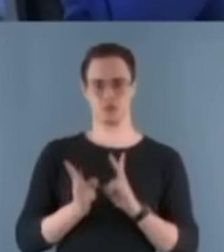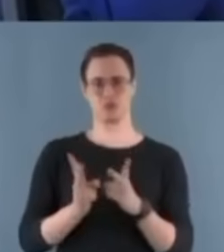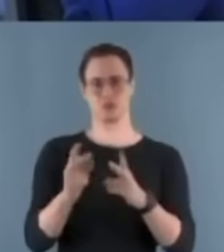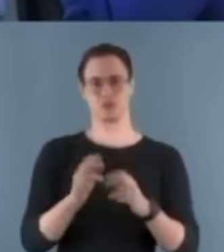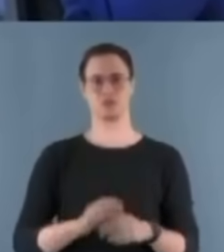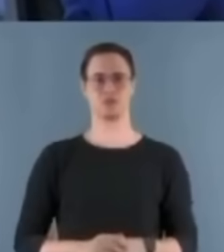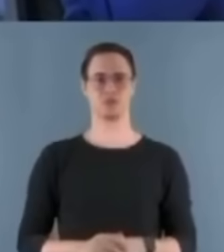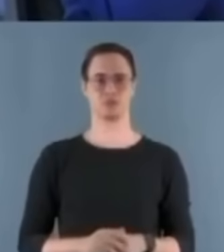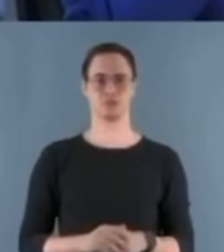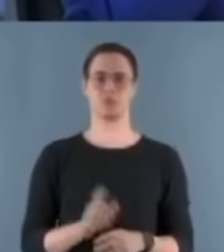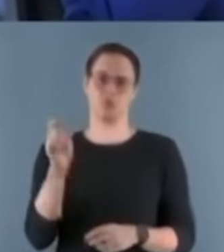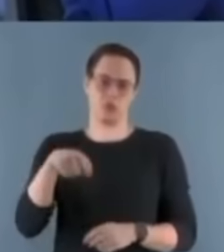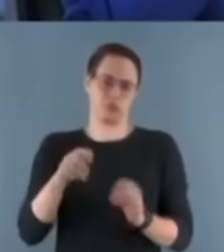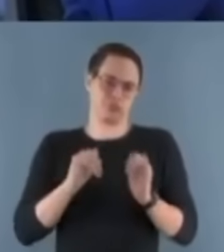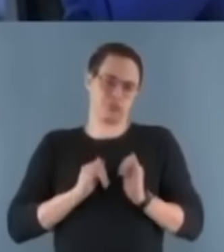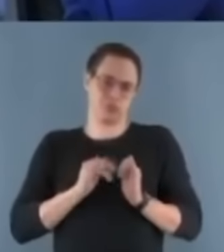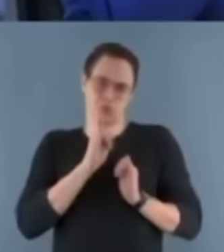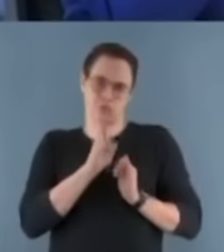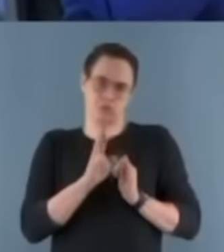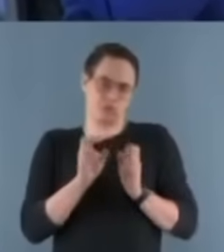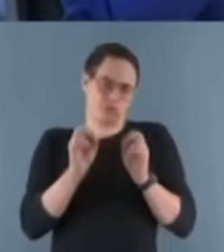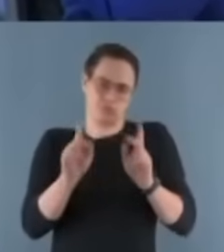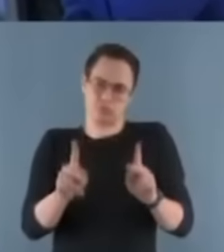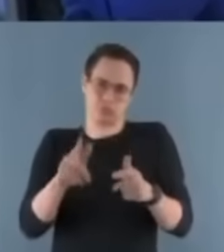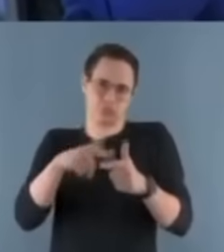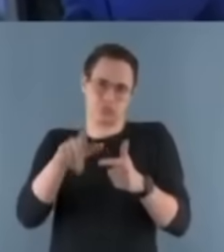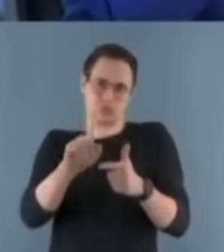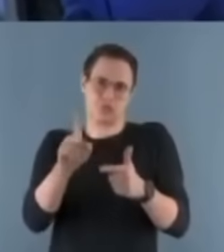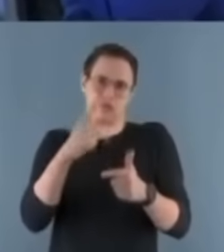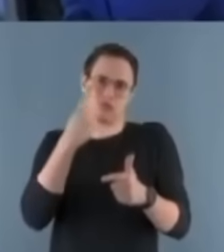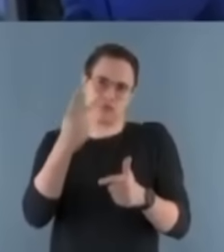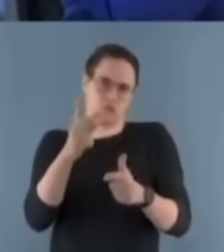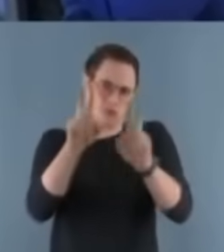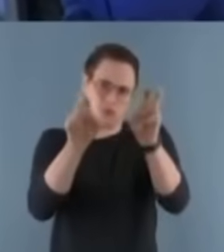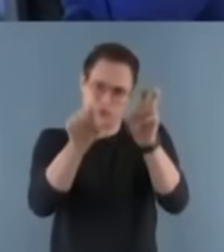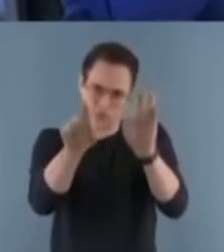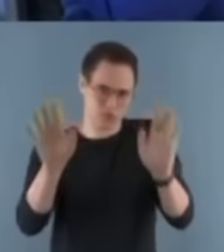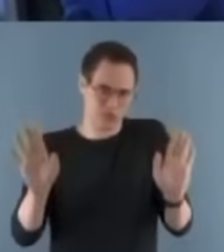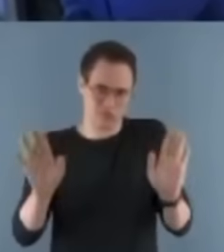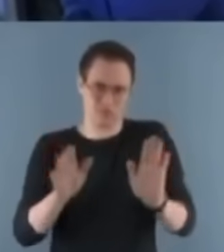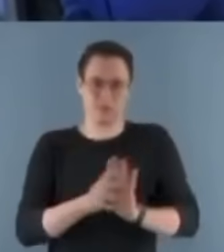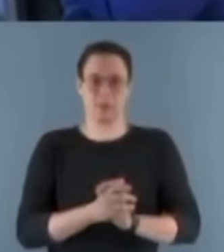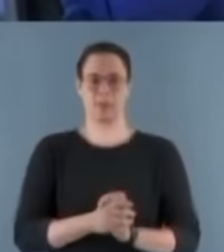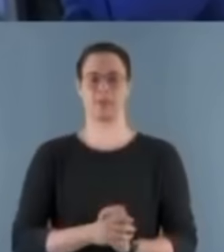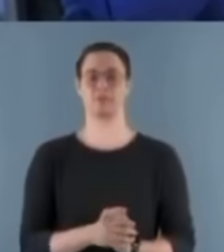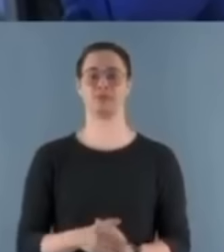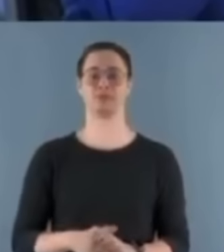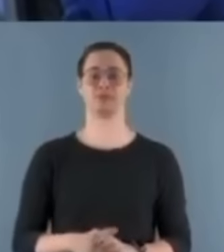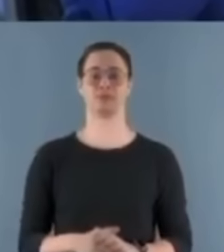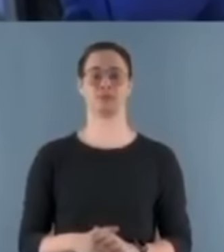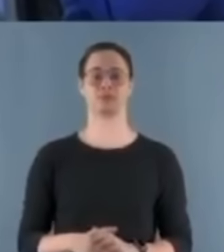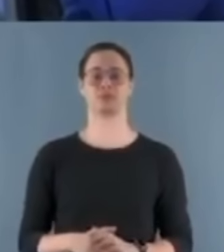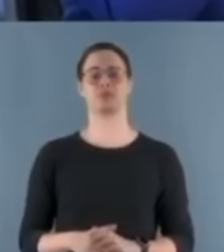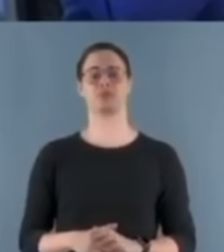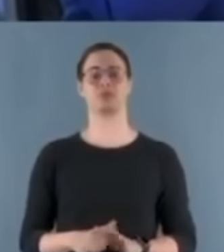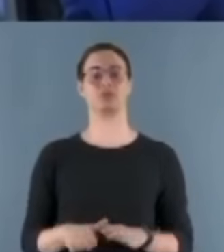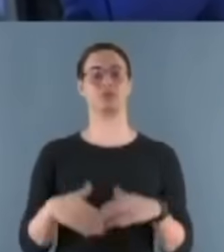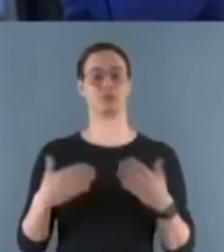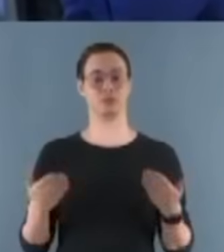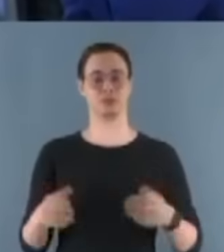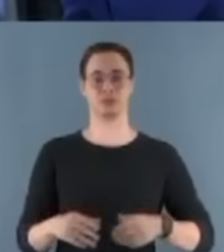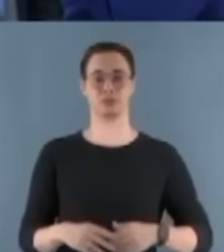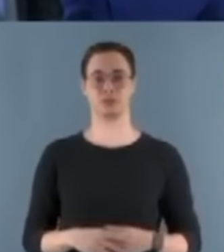O senhor pode se escusar das perguntas, não tem problema. Isso diz muito mais sobre você do que sobre mim. Com relação